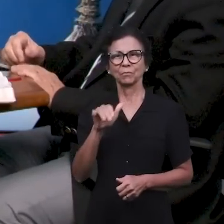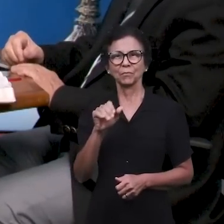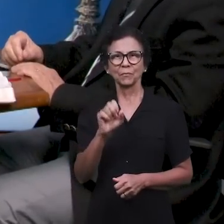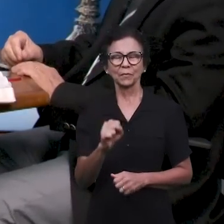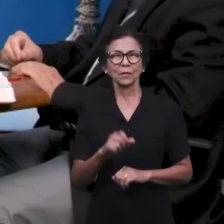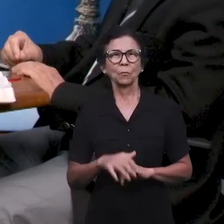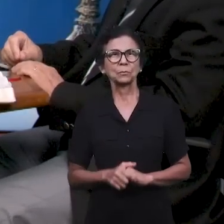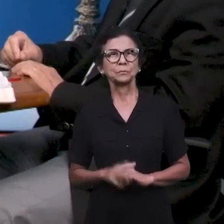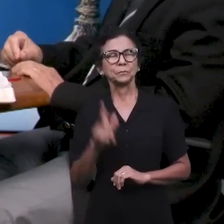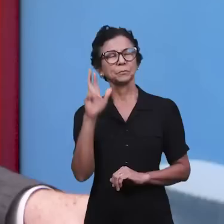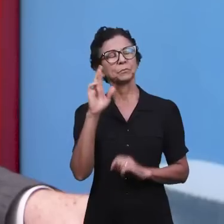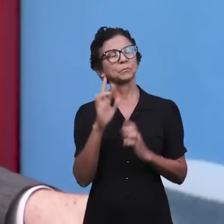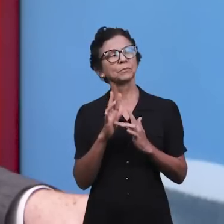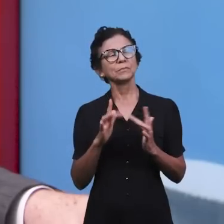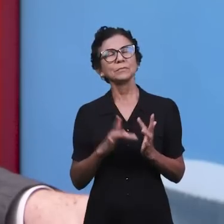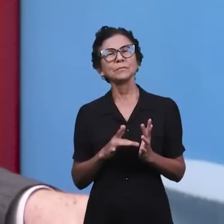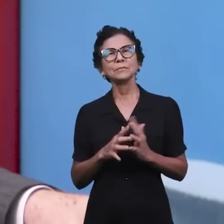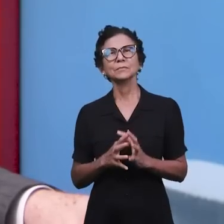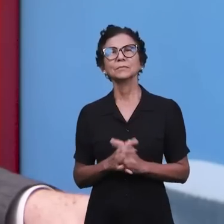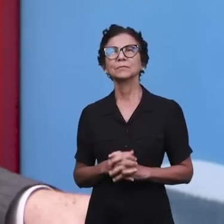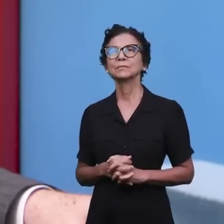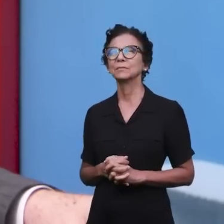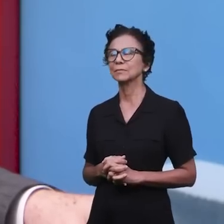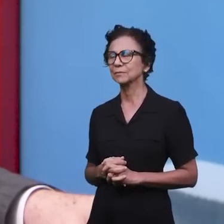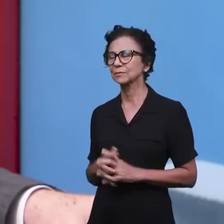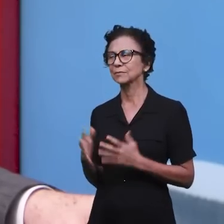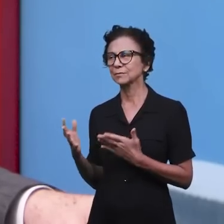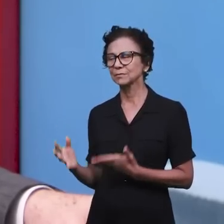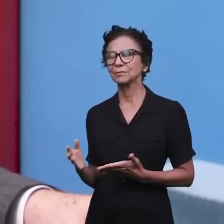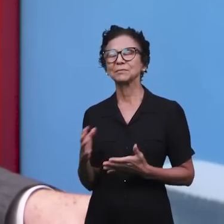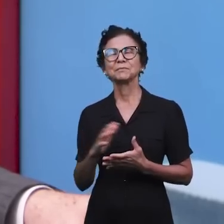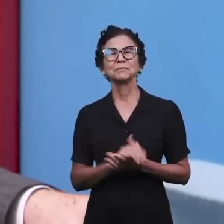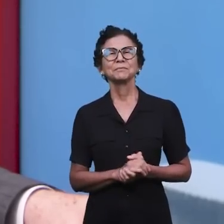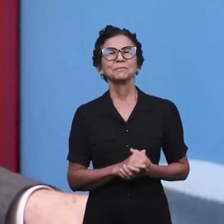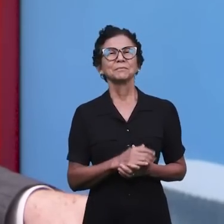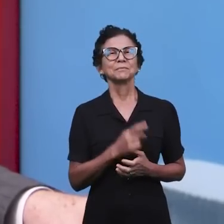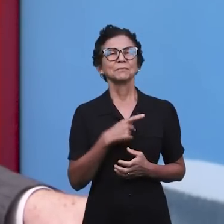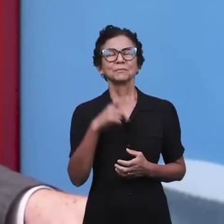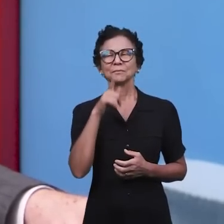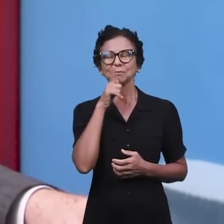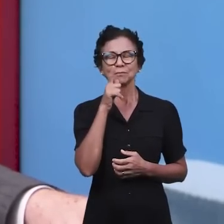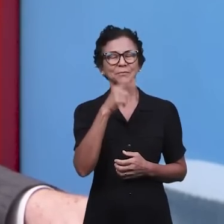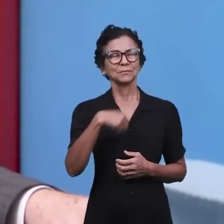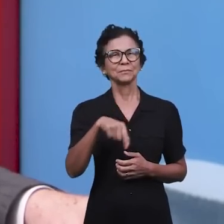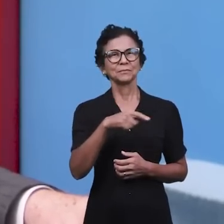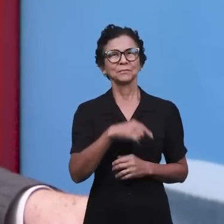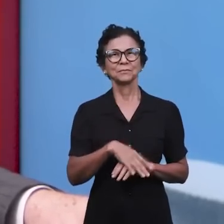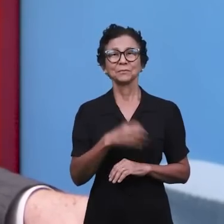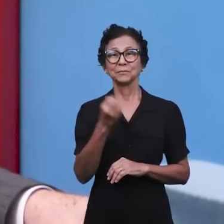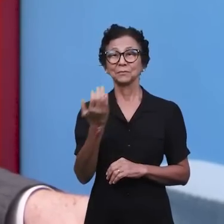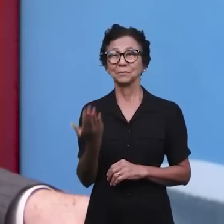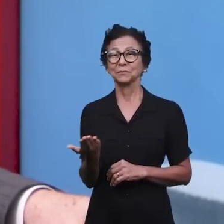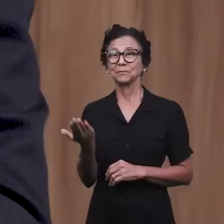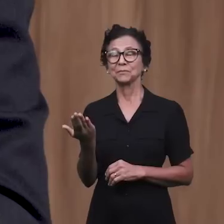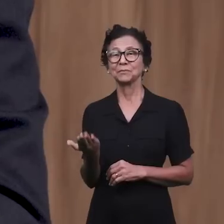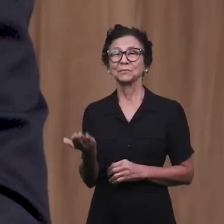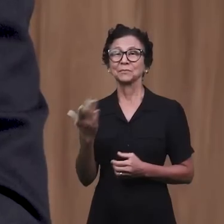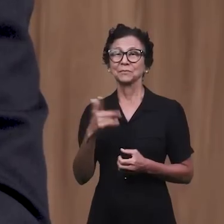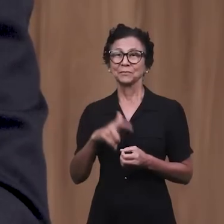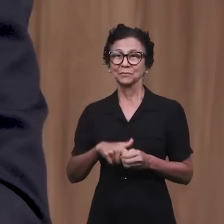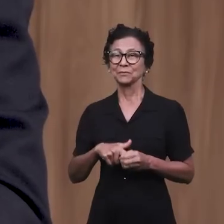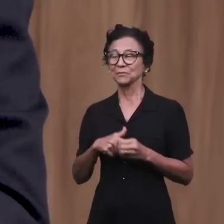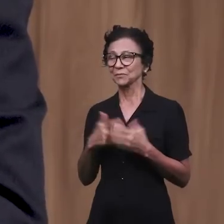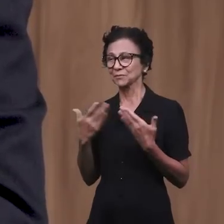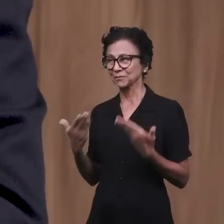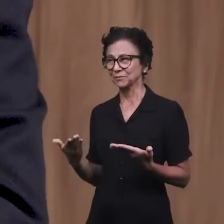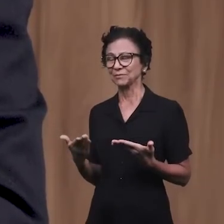Luiz Fernando, a paz do Senhor. Pai do Senhor, pastor Gilson, Pai do Senhor, irmãos, bom estar de novo aqui com vocês. Amém, glória a Deus.